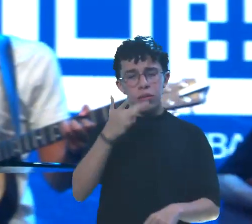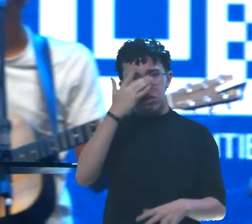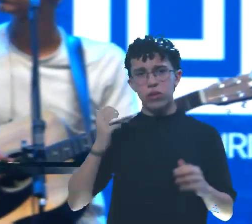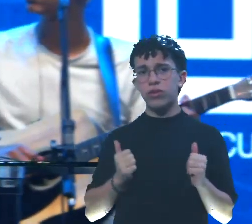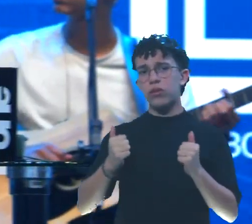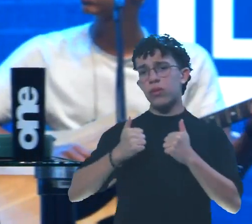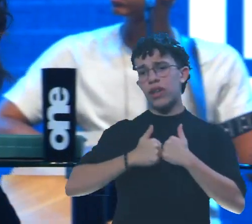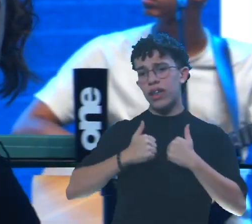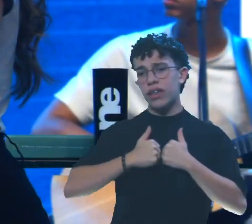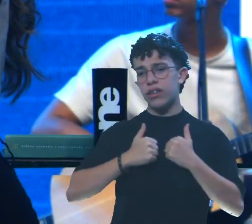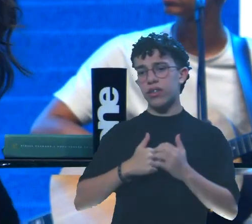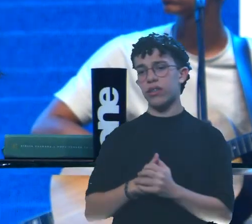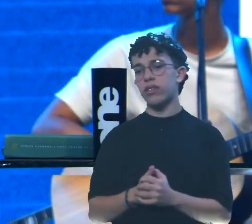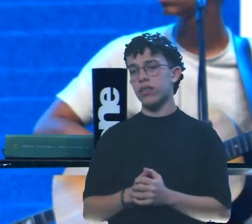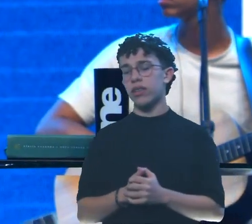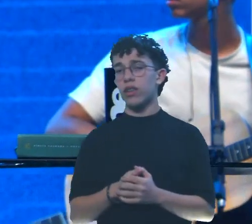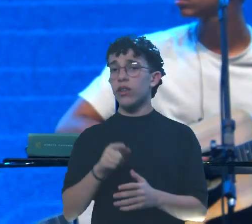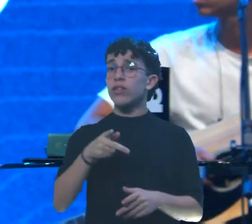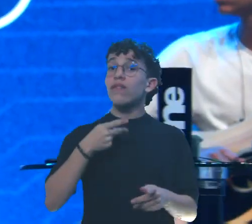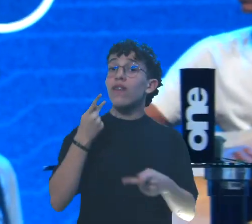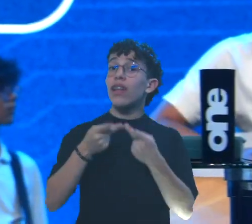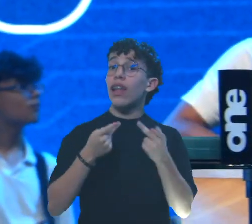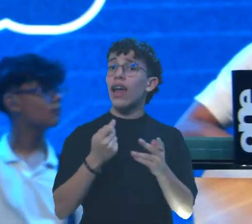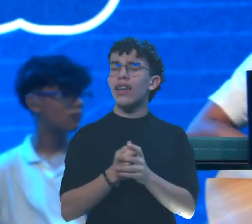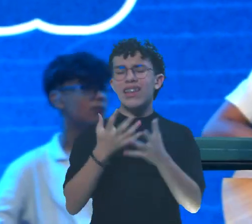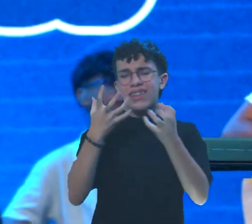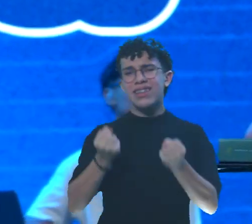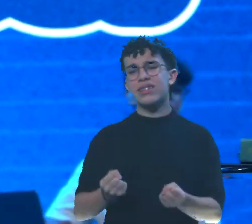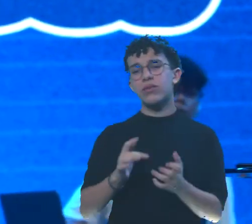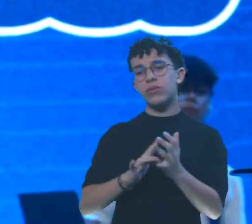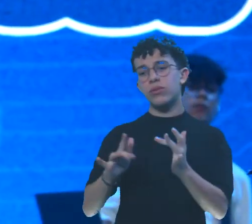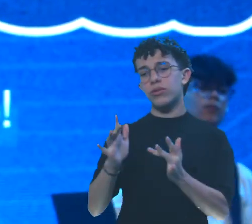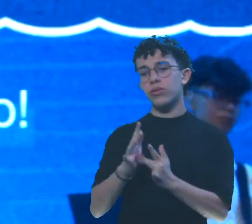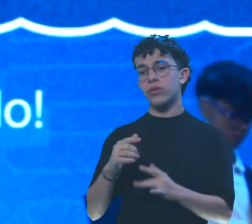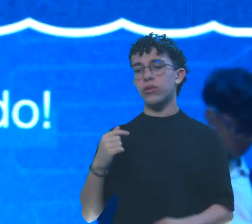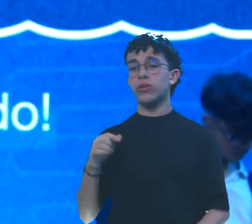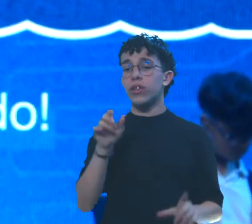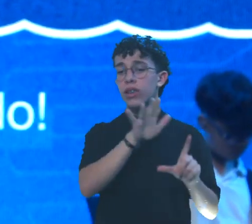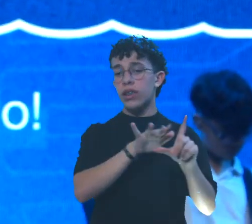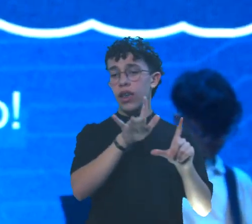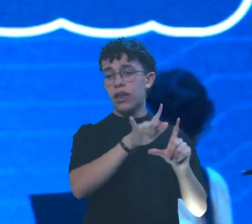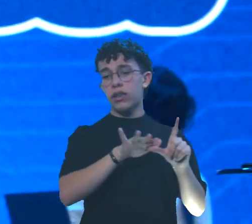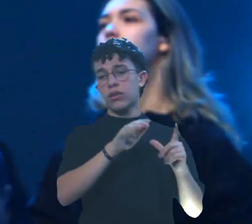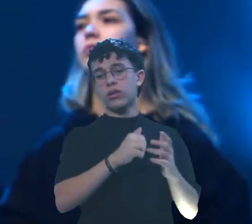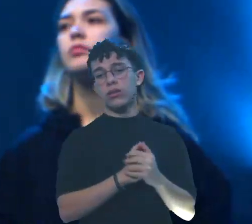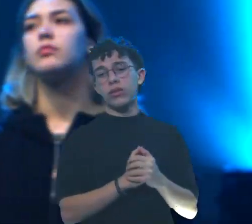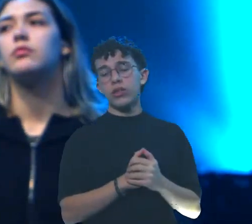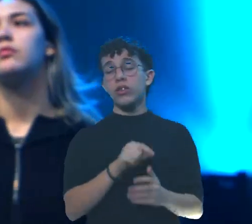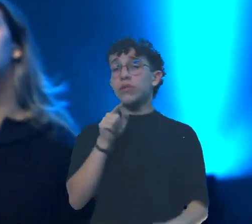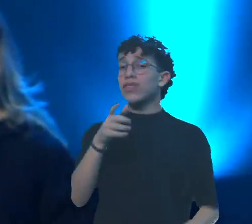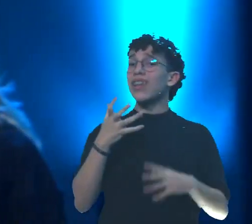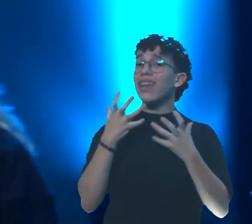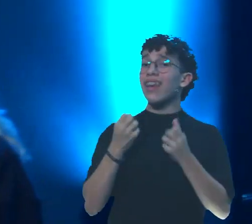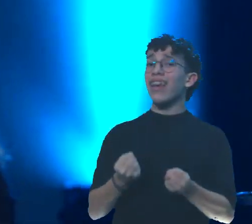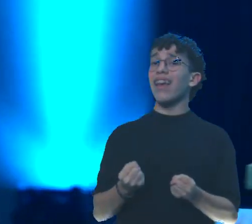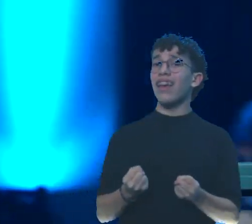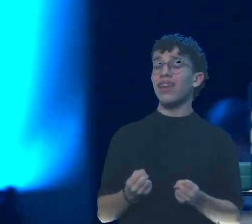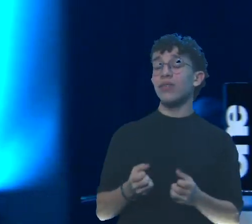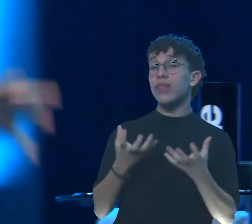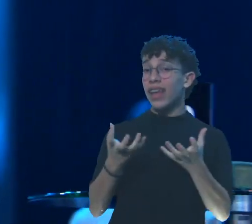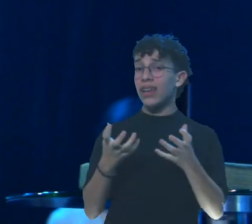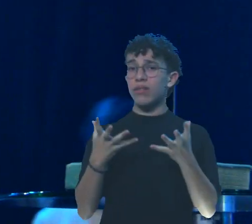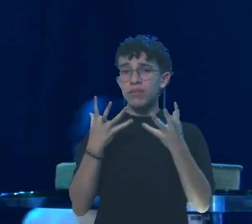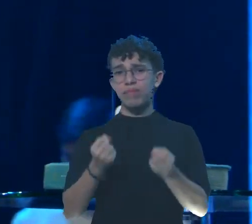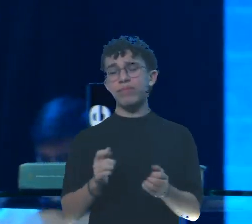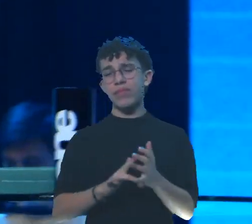conselheiros. Você vir aqui e falar que você tomou essa decisão. A gente tem um QR Code aí. Se você quer conhecer mais Jesus, talvez você ainda